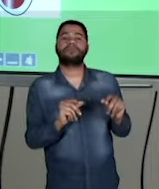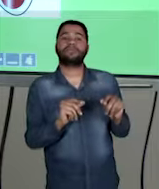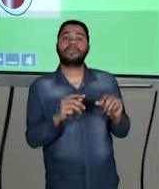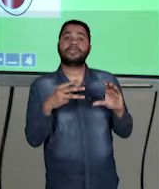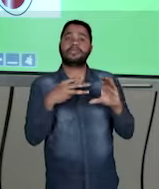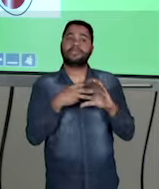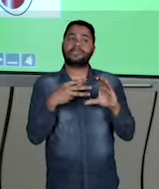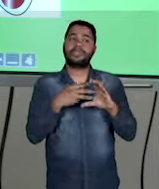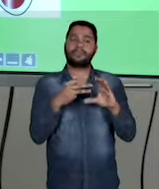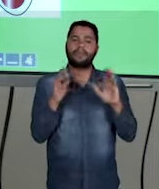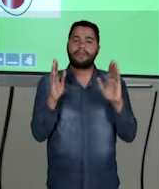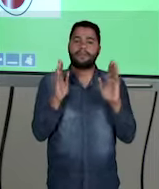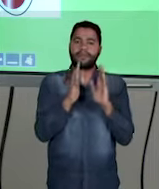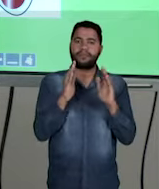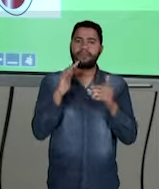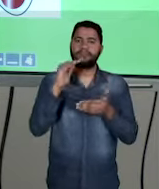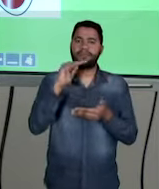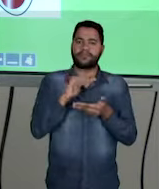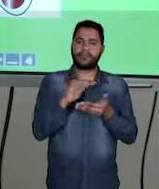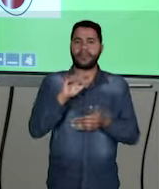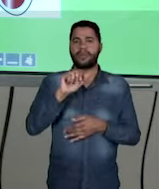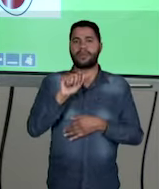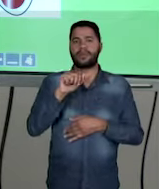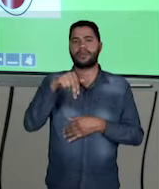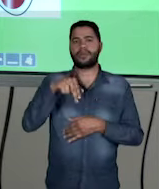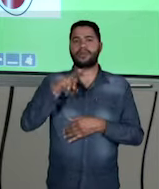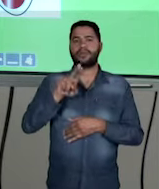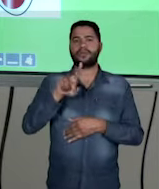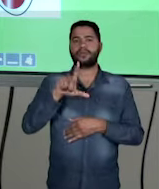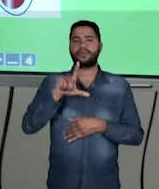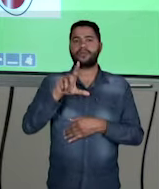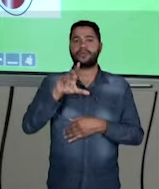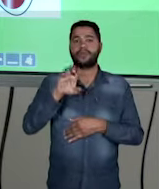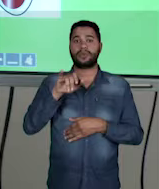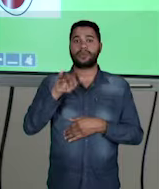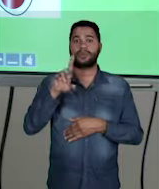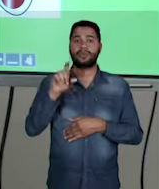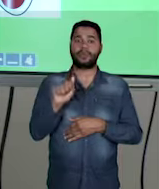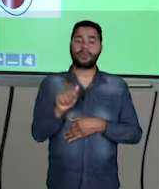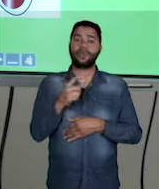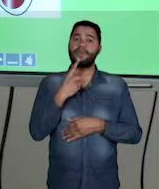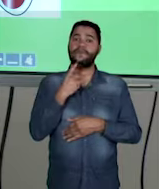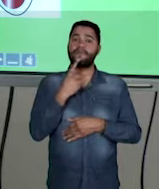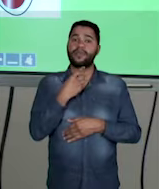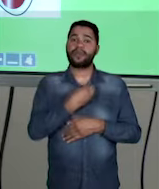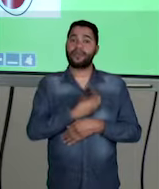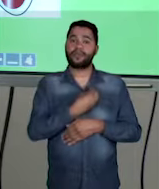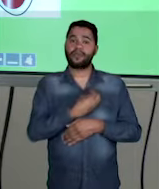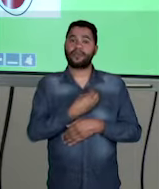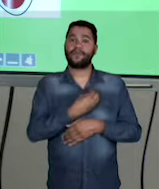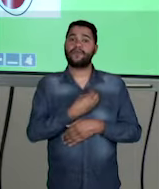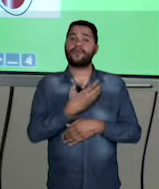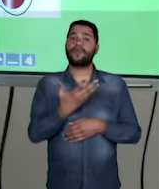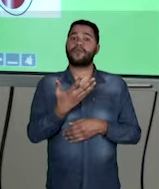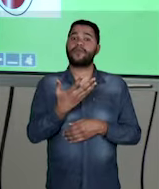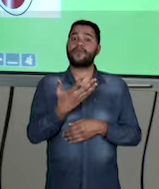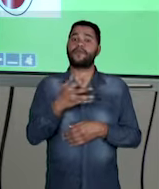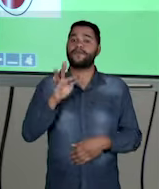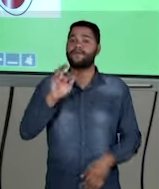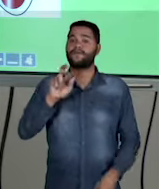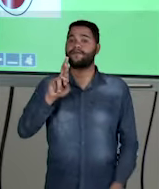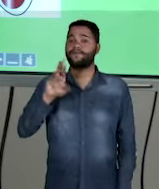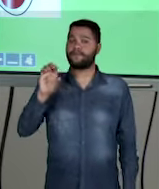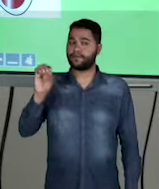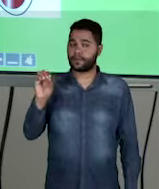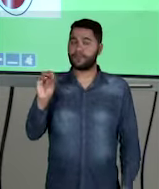células achatadas, anucleadas. Vermelhinhas por causa da presença do ferro, que estão lá